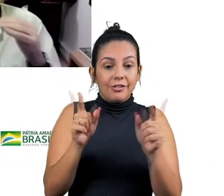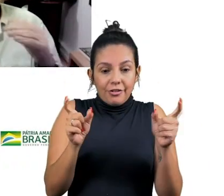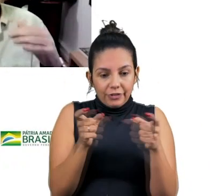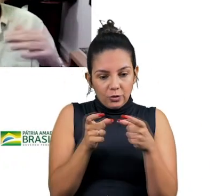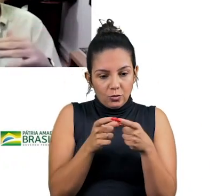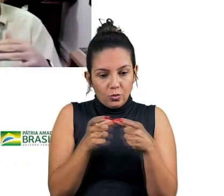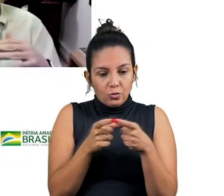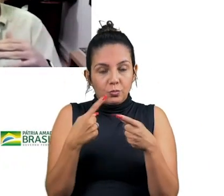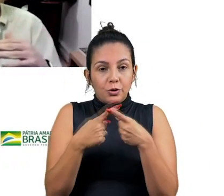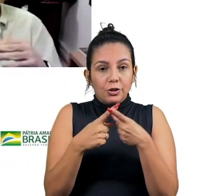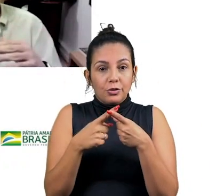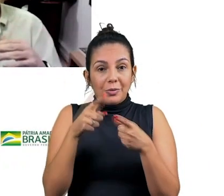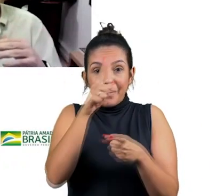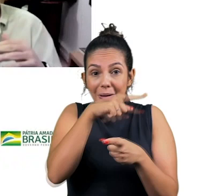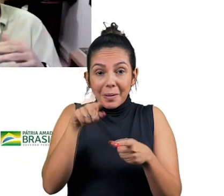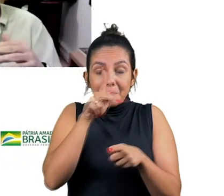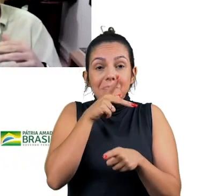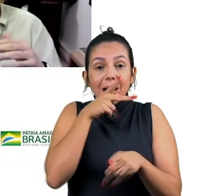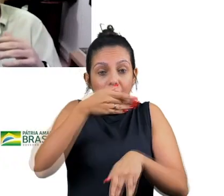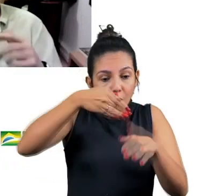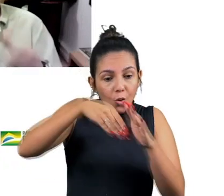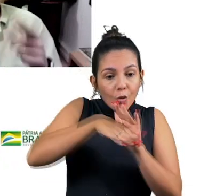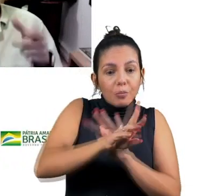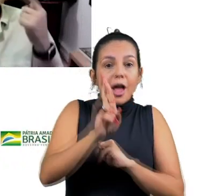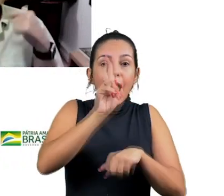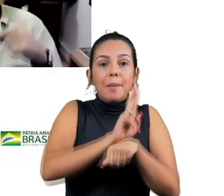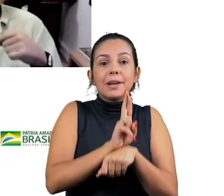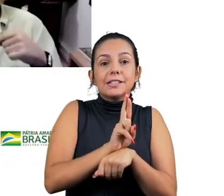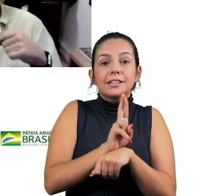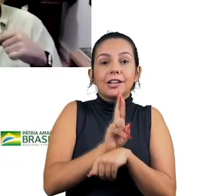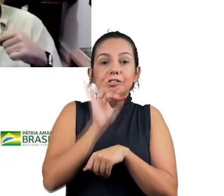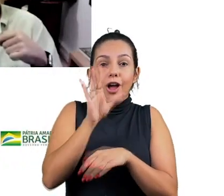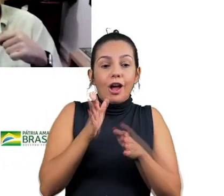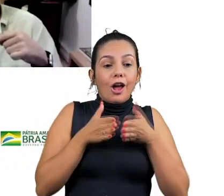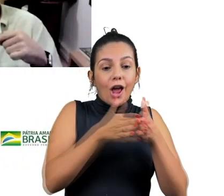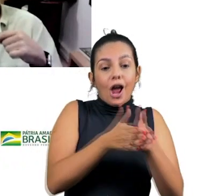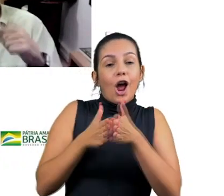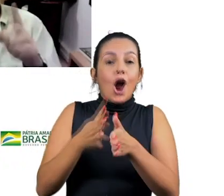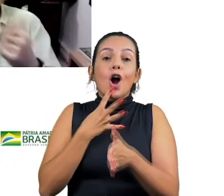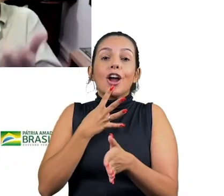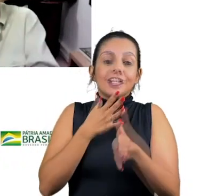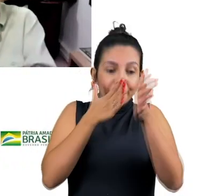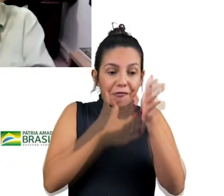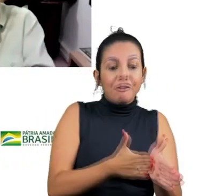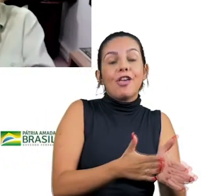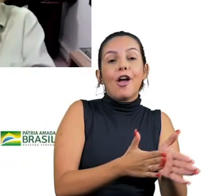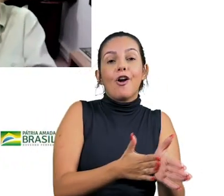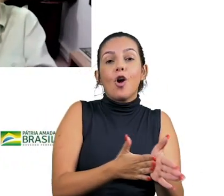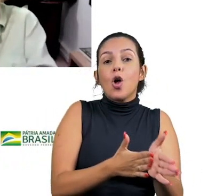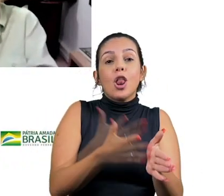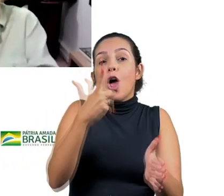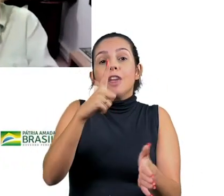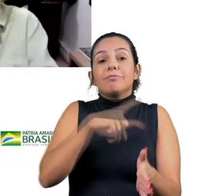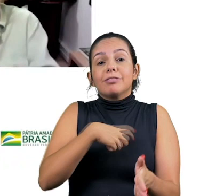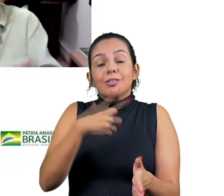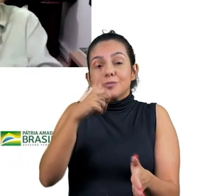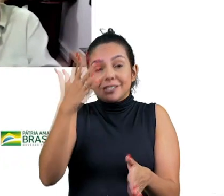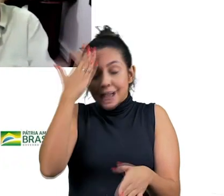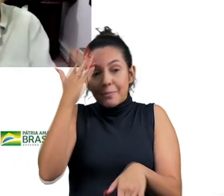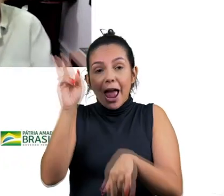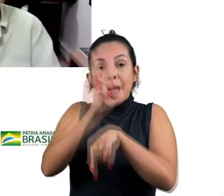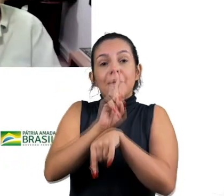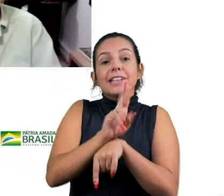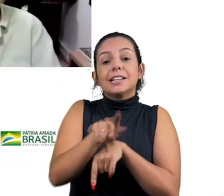curto, porque os partidos estão acostumados a representar as categorias conhecidas, mas eles não sabem representar